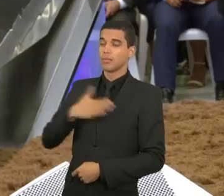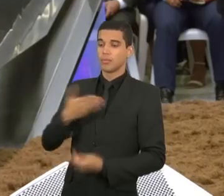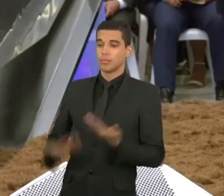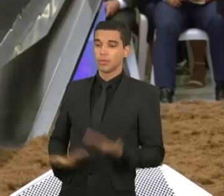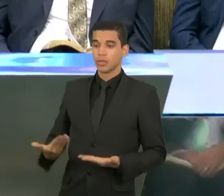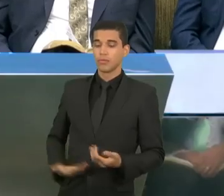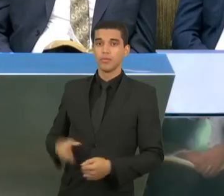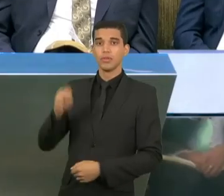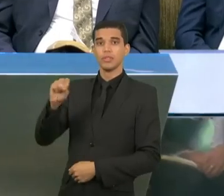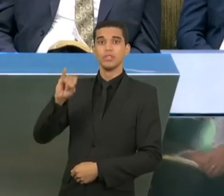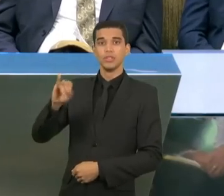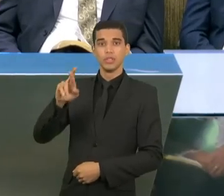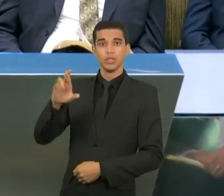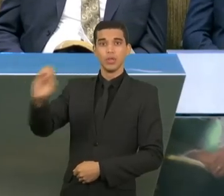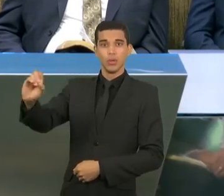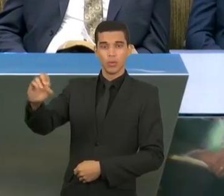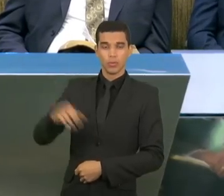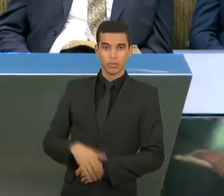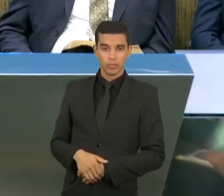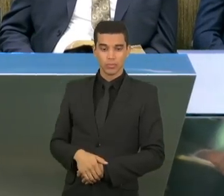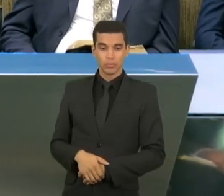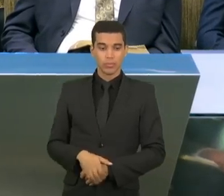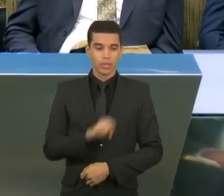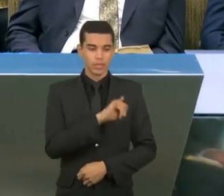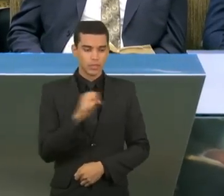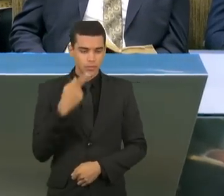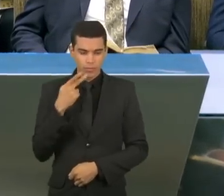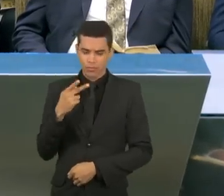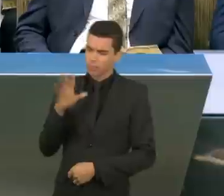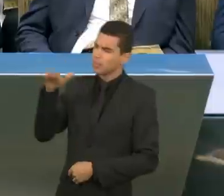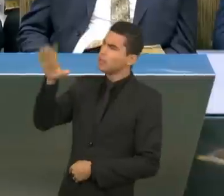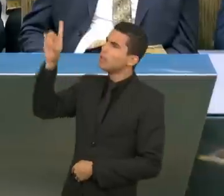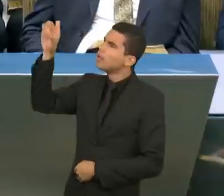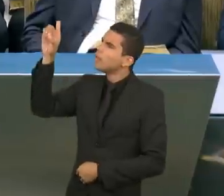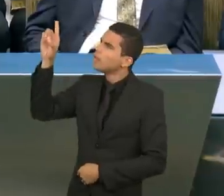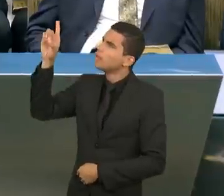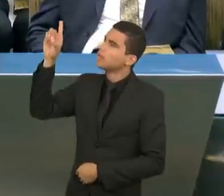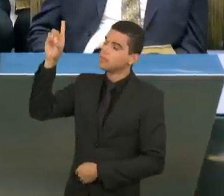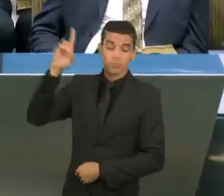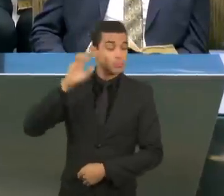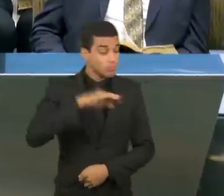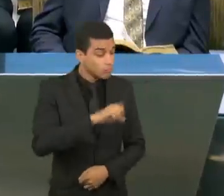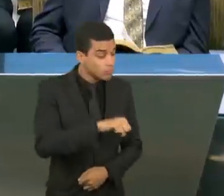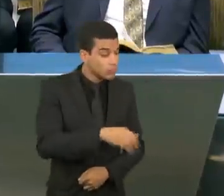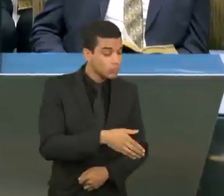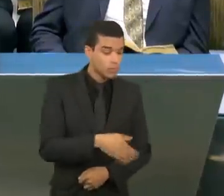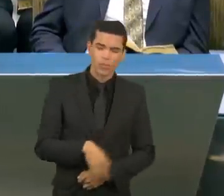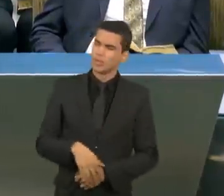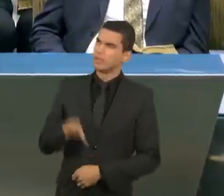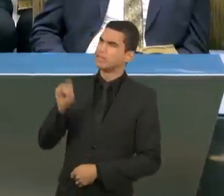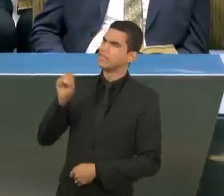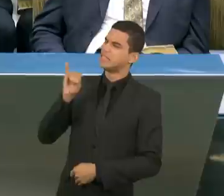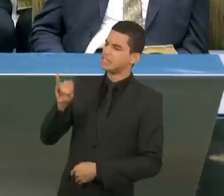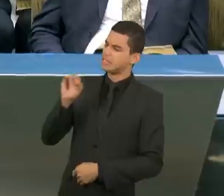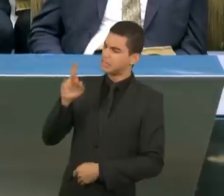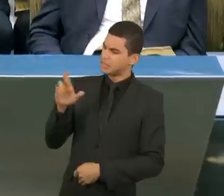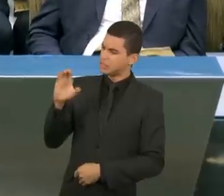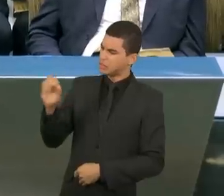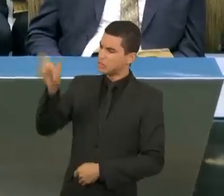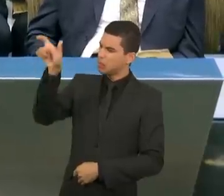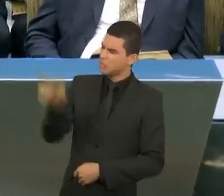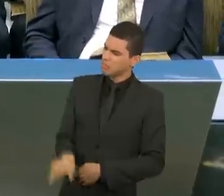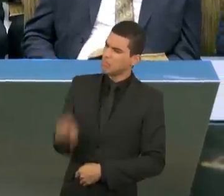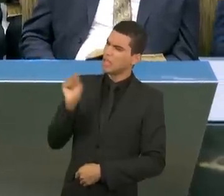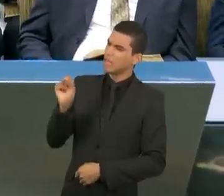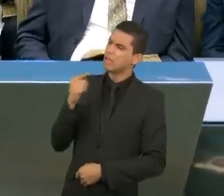ó Deus, sim, Isaías, eu nunca ouvi falar nesse nome, Deus. Quem é esse? Ah, Isaías, não